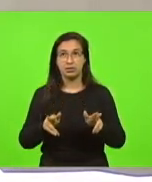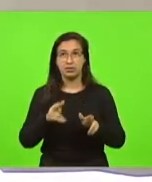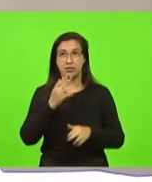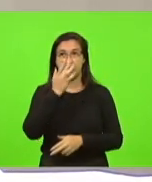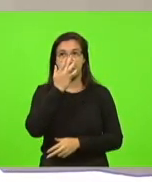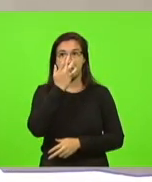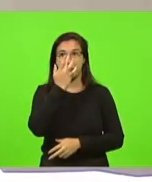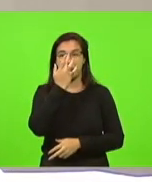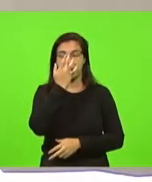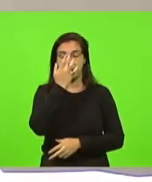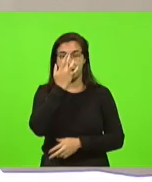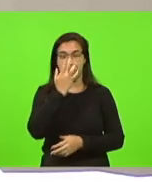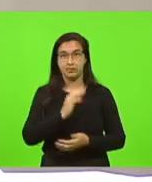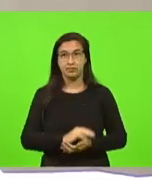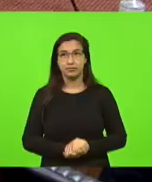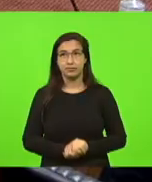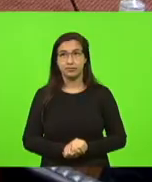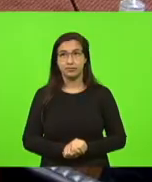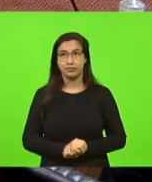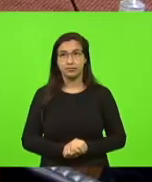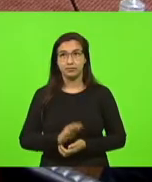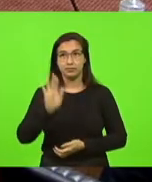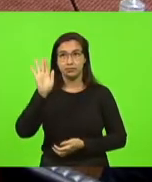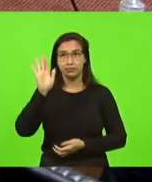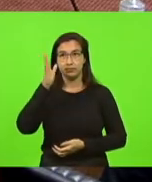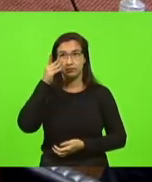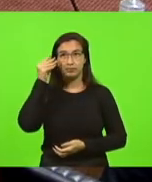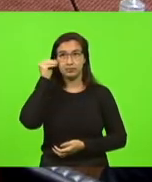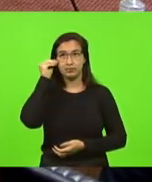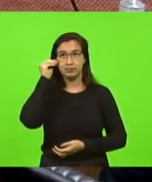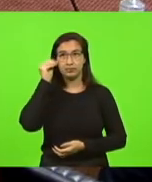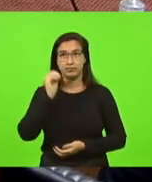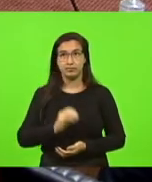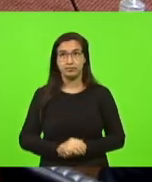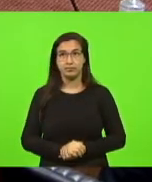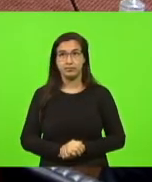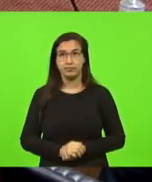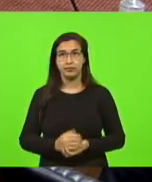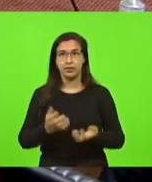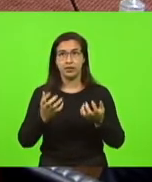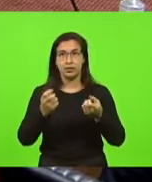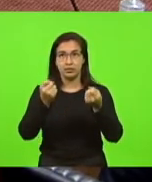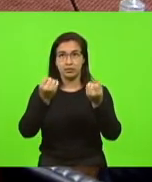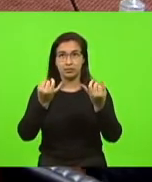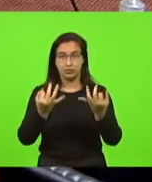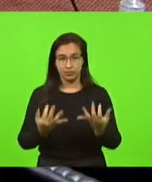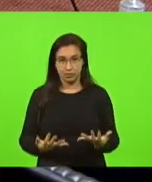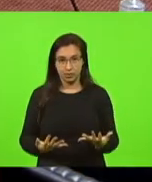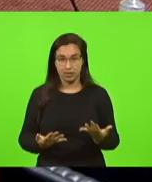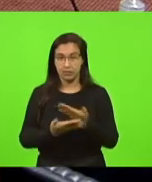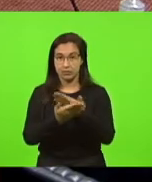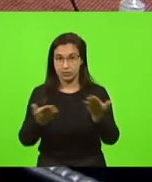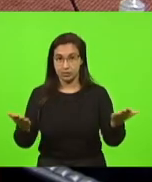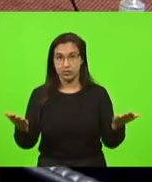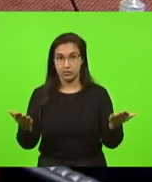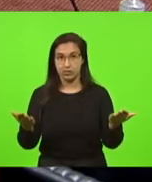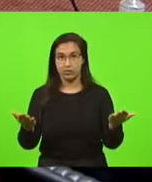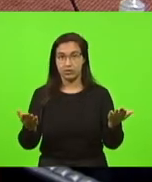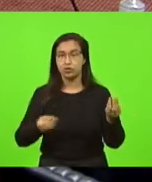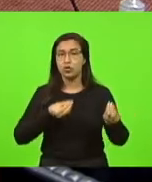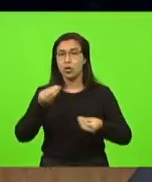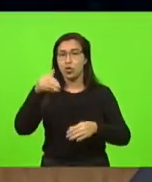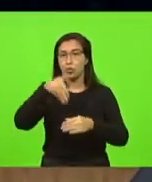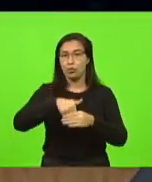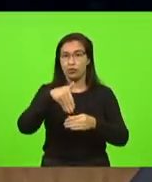só de... Manifestação de voto, deputada Luciana Carminati. Gostaria que fosse explicado para quem está acompanhando como é que vai se dar a votação,